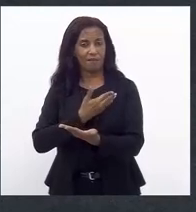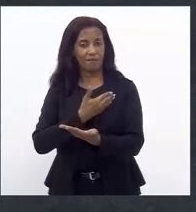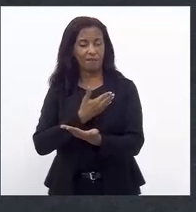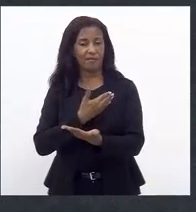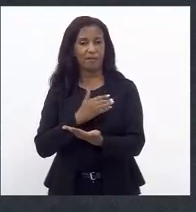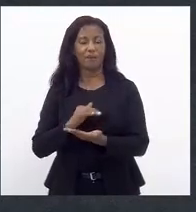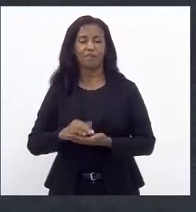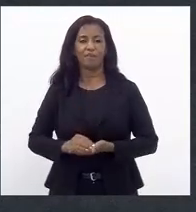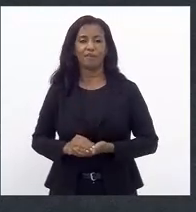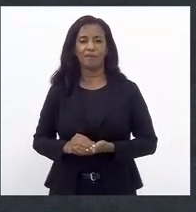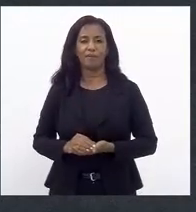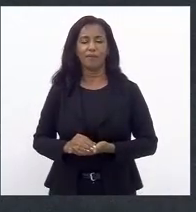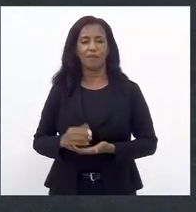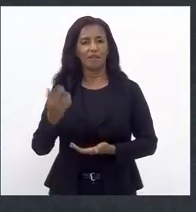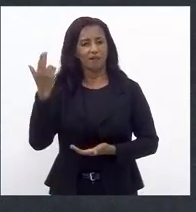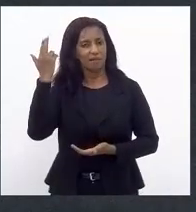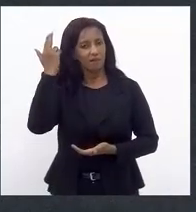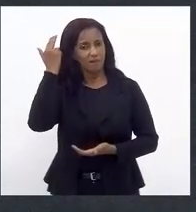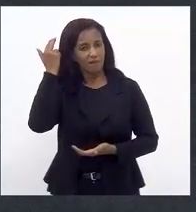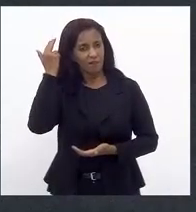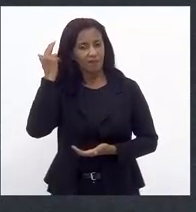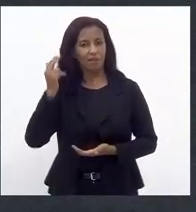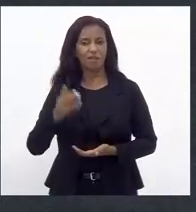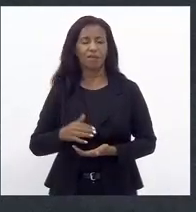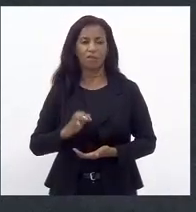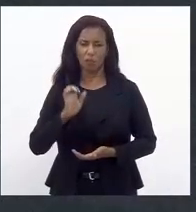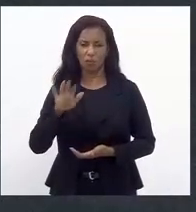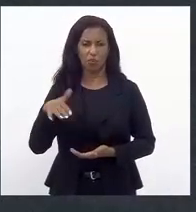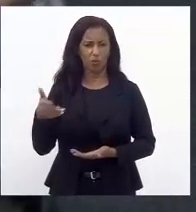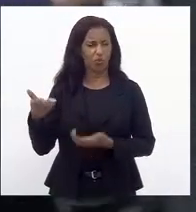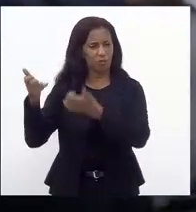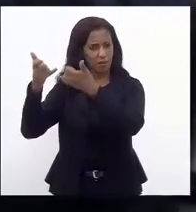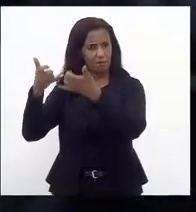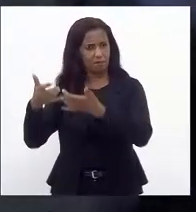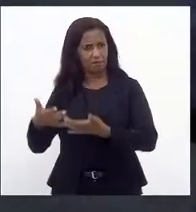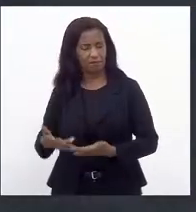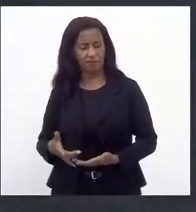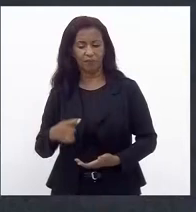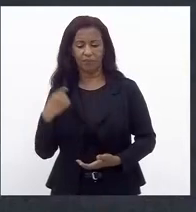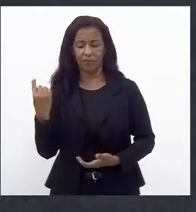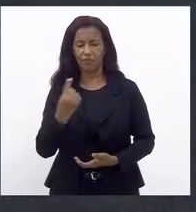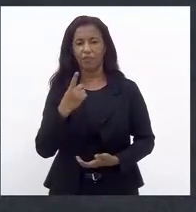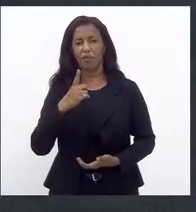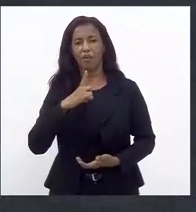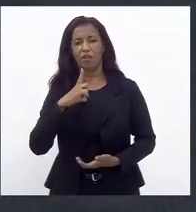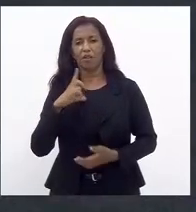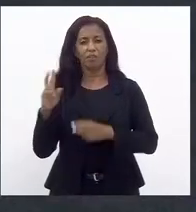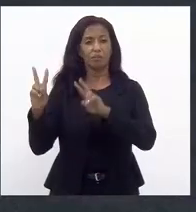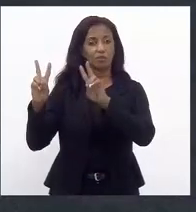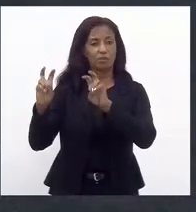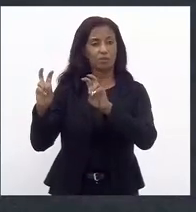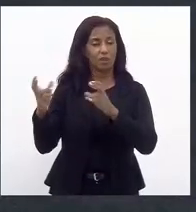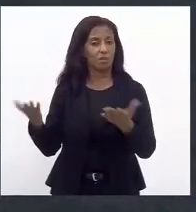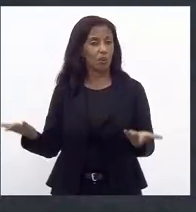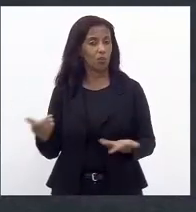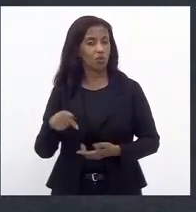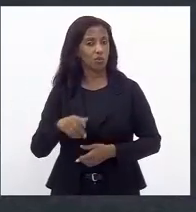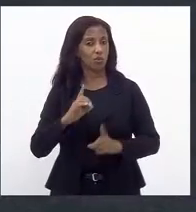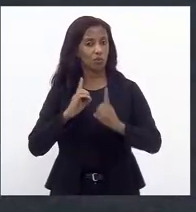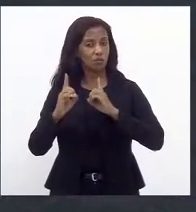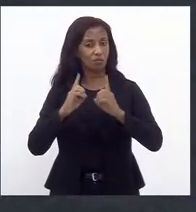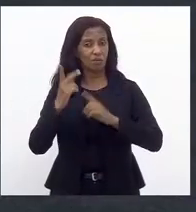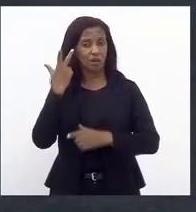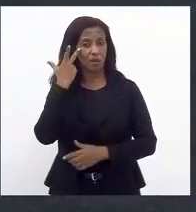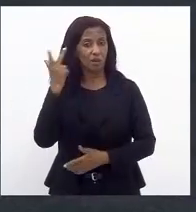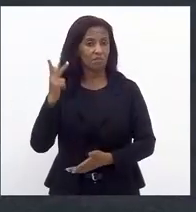cano ele alguma coisa muito bem nós temos um uma matéria hoje aqui a discussão